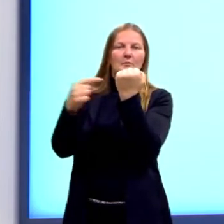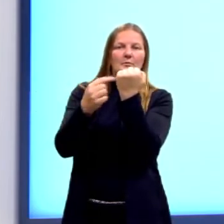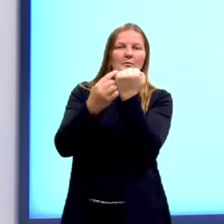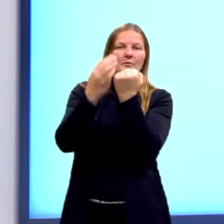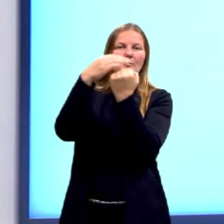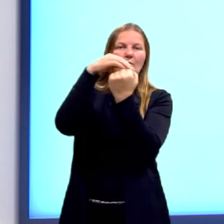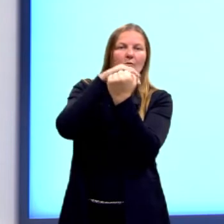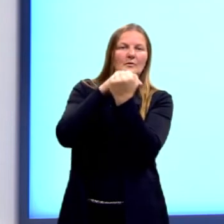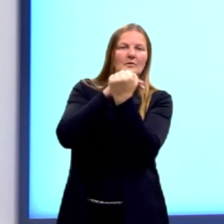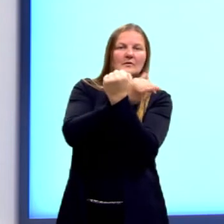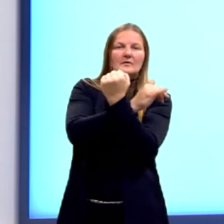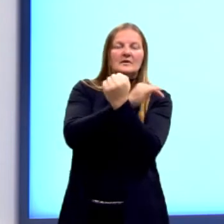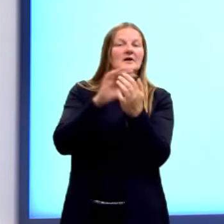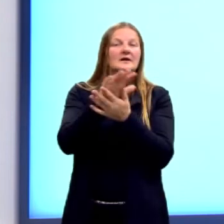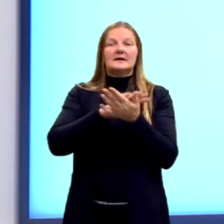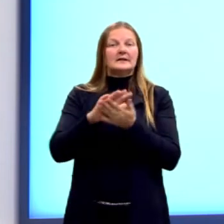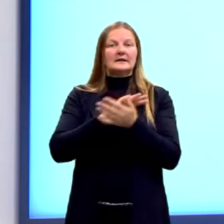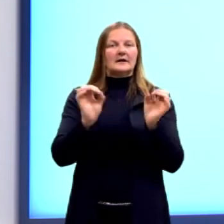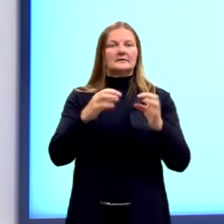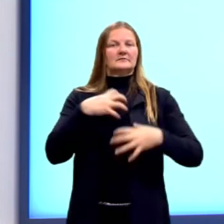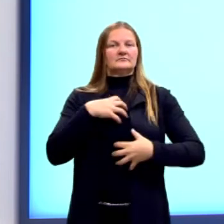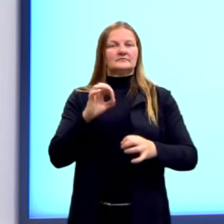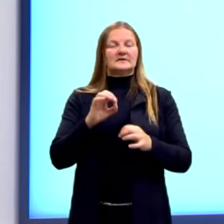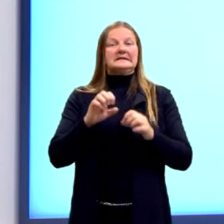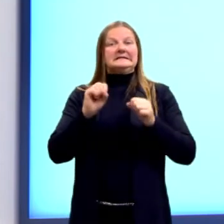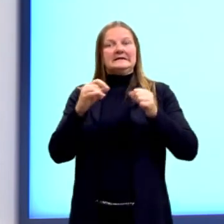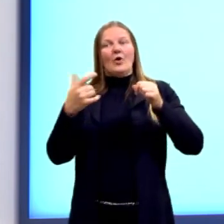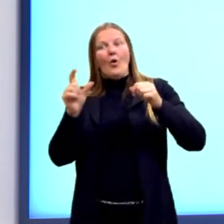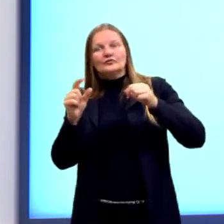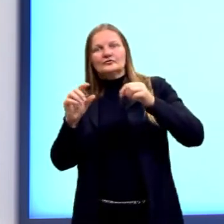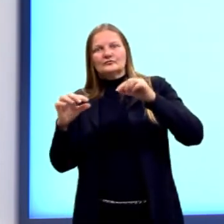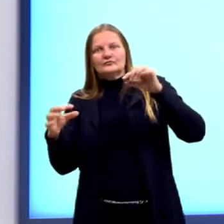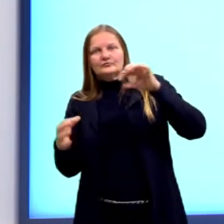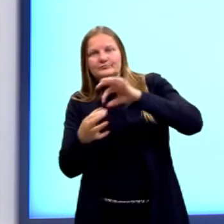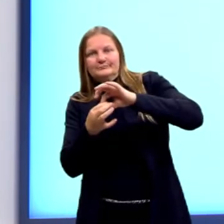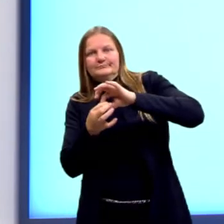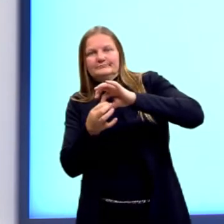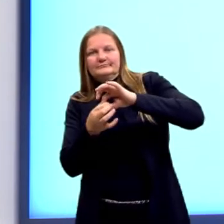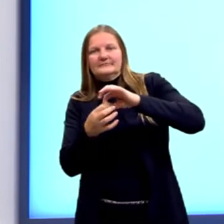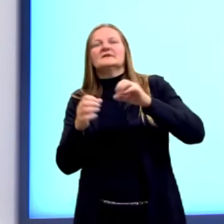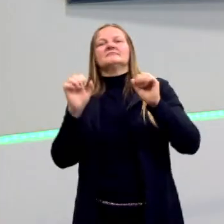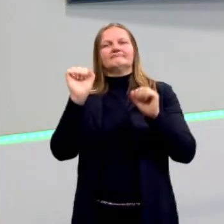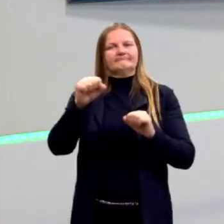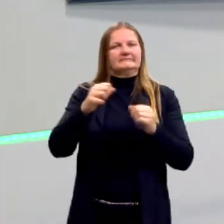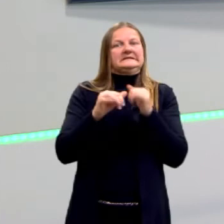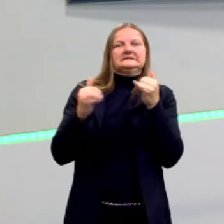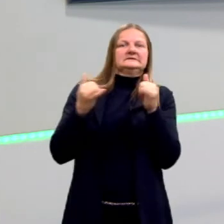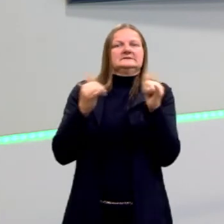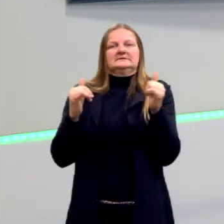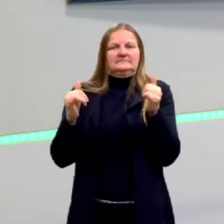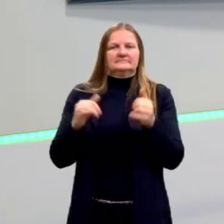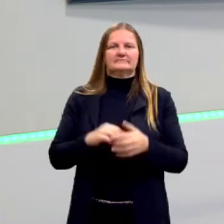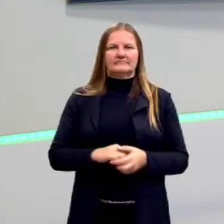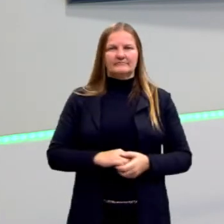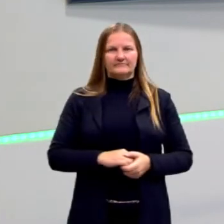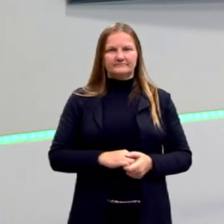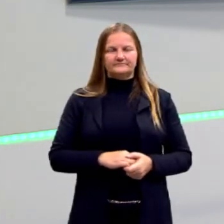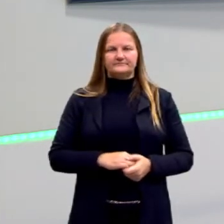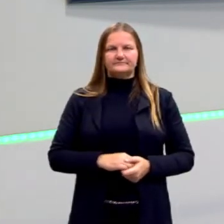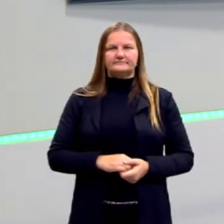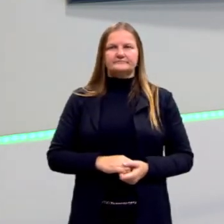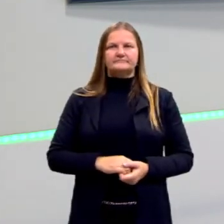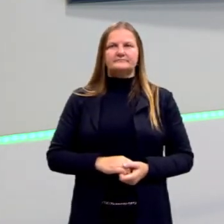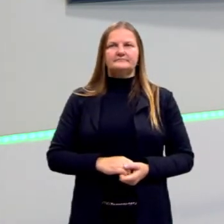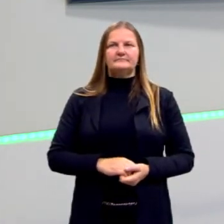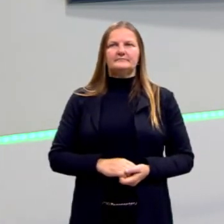pontos é a mesma por isso que ele não leva choque né Agora se ele encontrar em outro frio ele pode sim né se ele troco